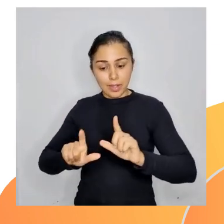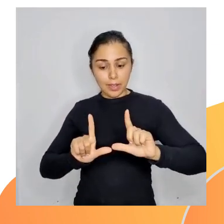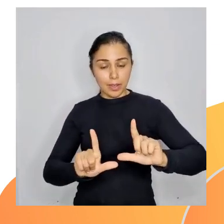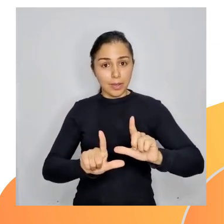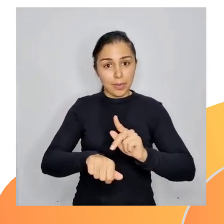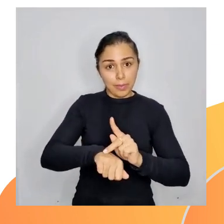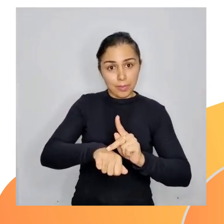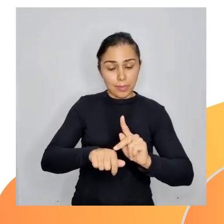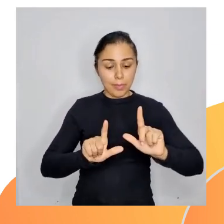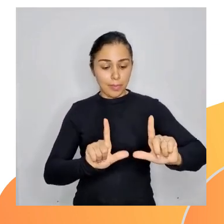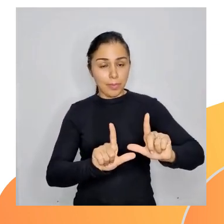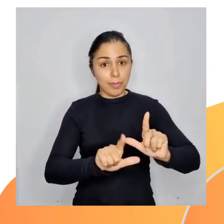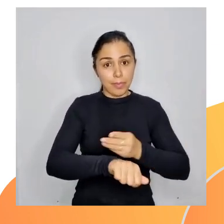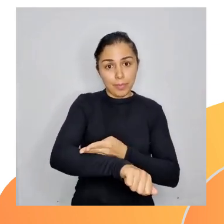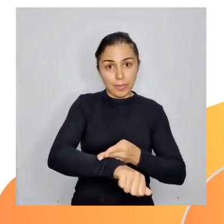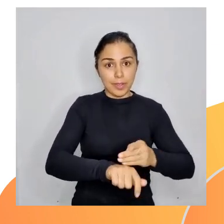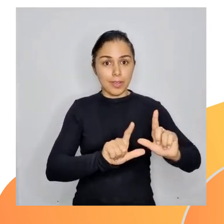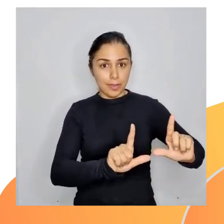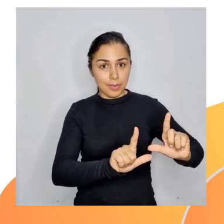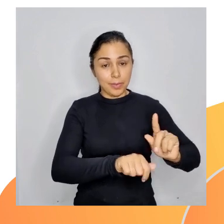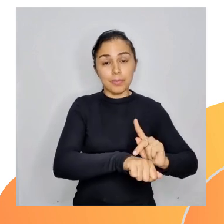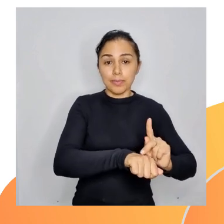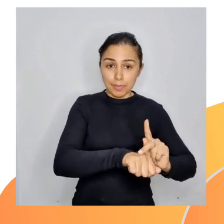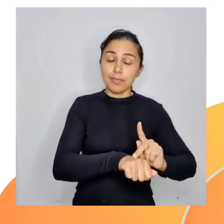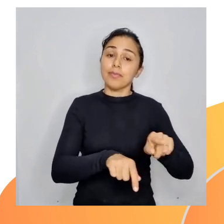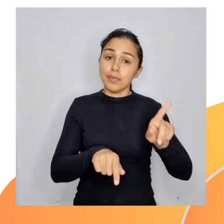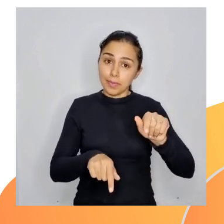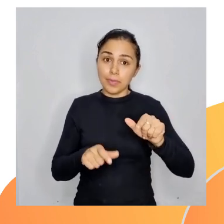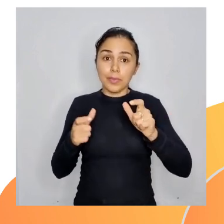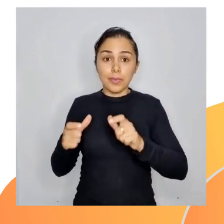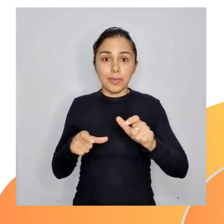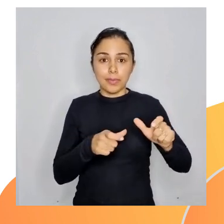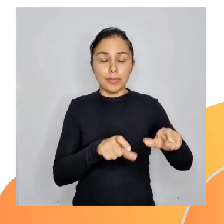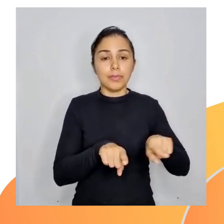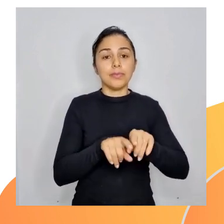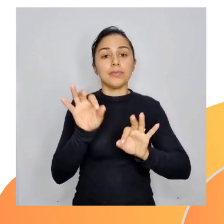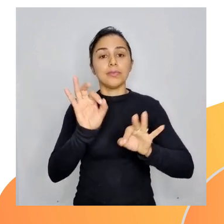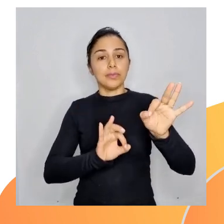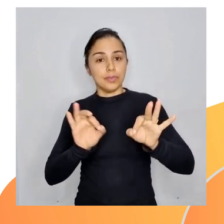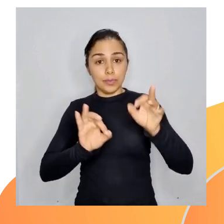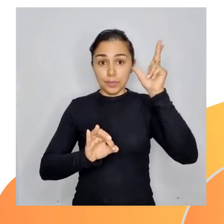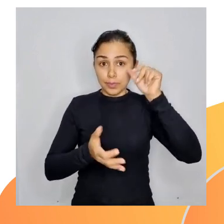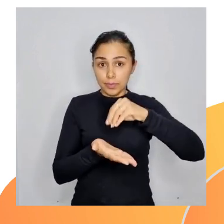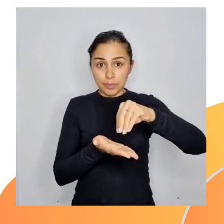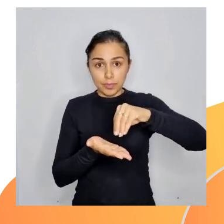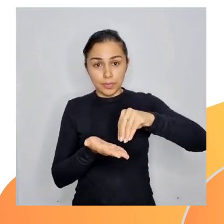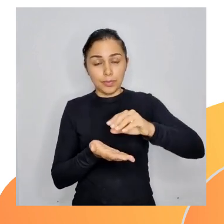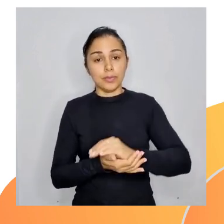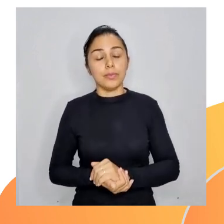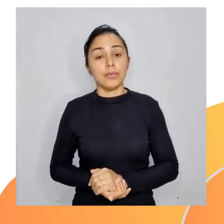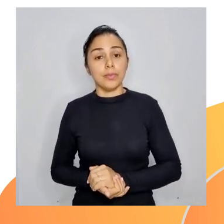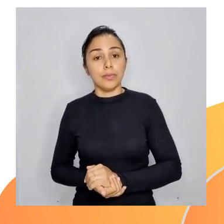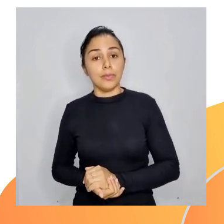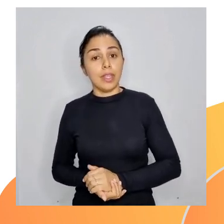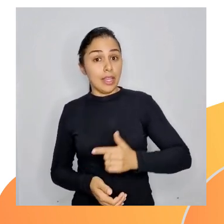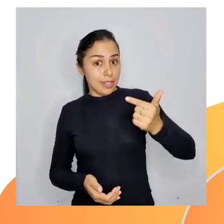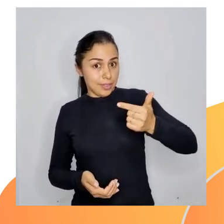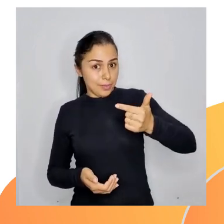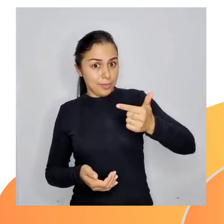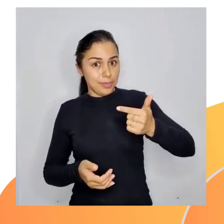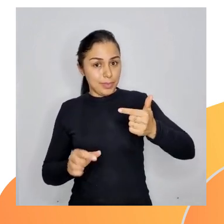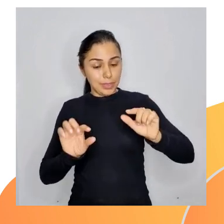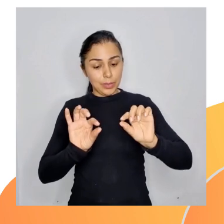pretas. Então, a partir daí, ele também baseia o posicionamento inicial das peças de